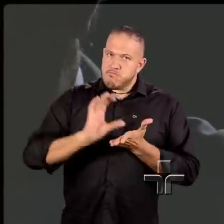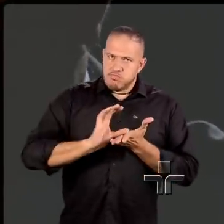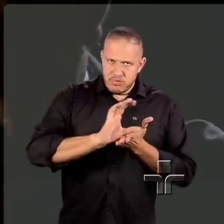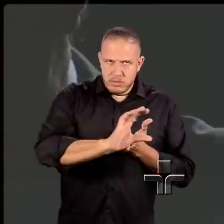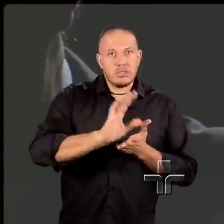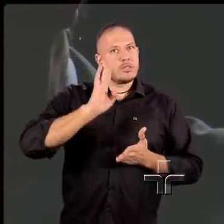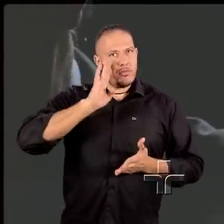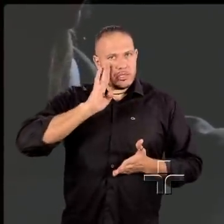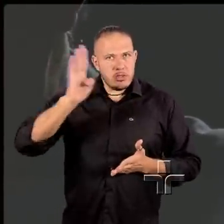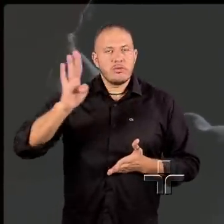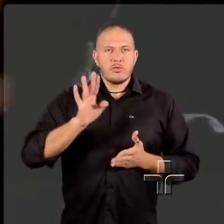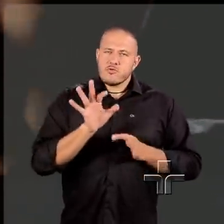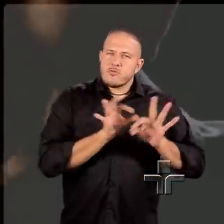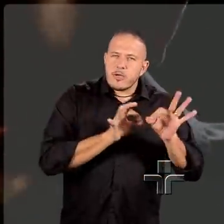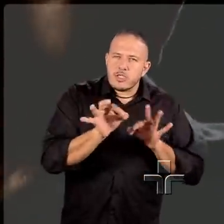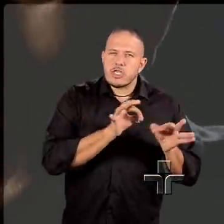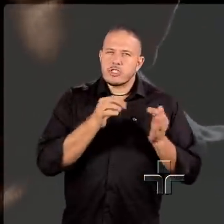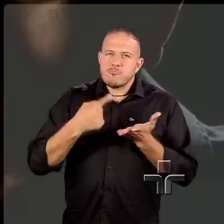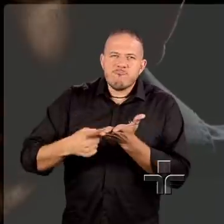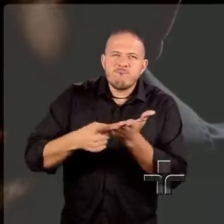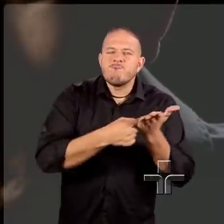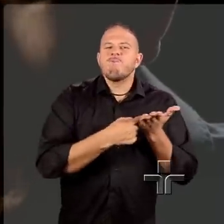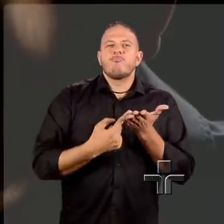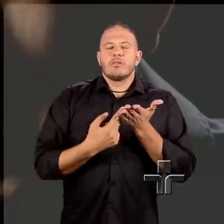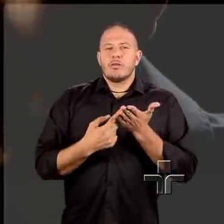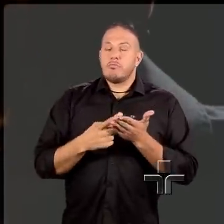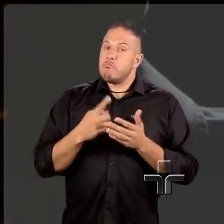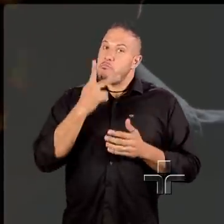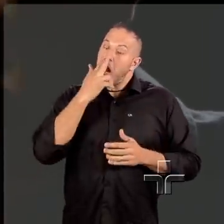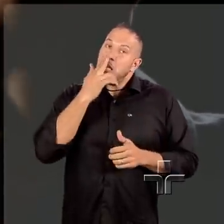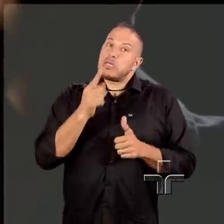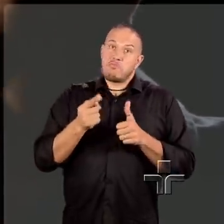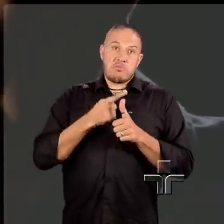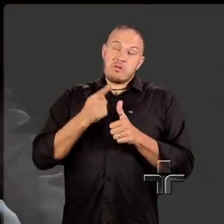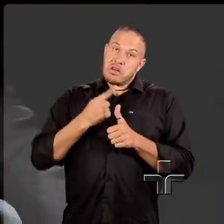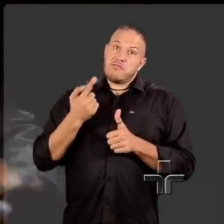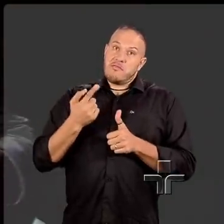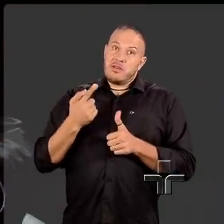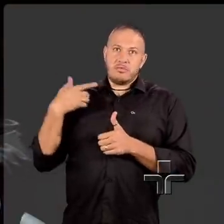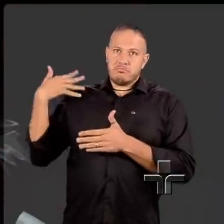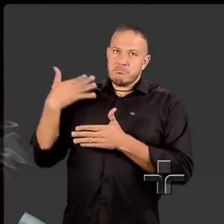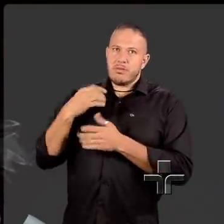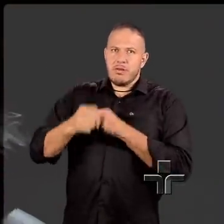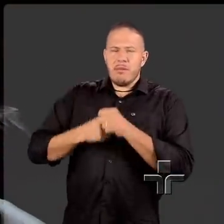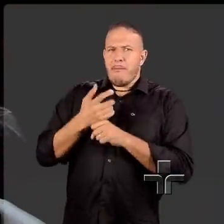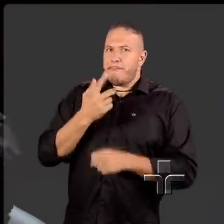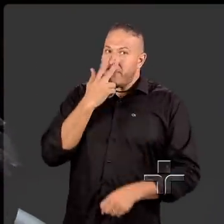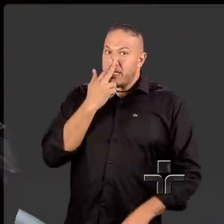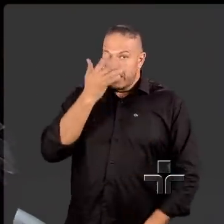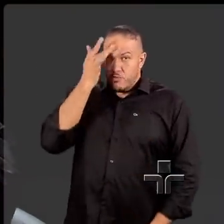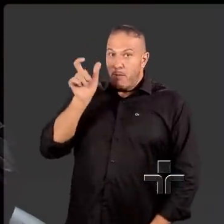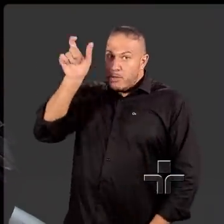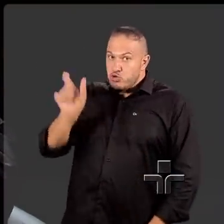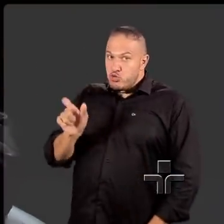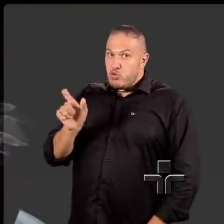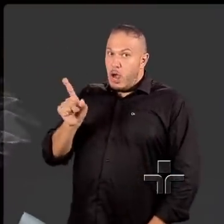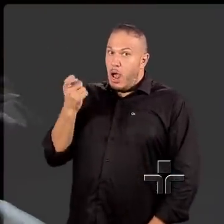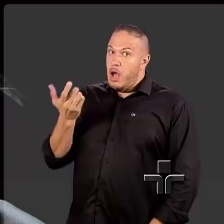fundamentalmente, organização, e pela primeira vez, me parece, nos últimos anos, nós temos alguém que vem do